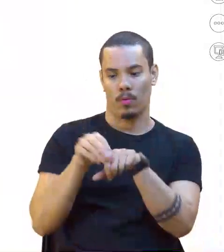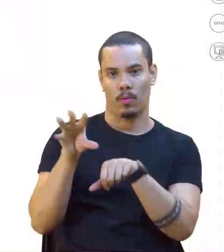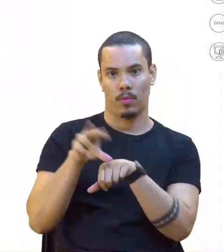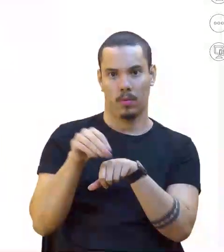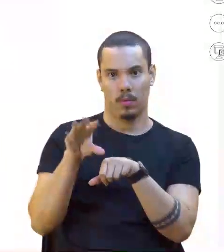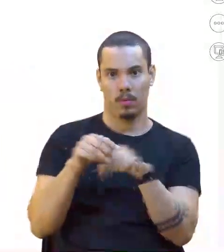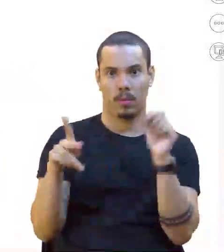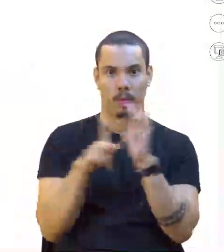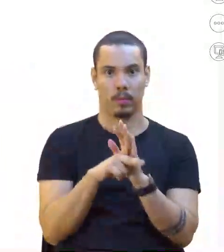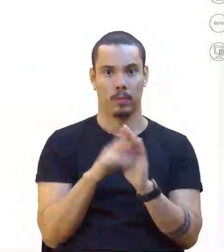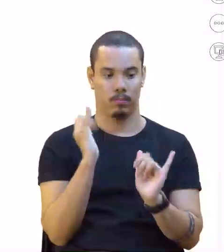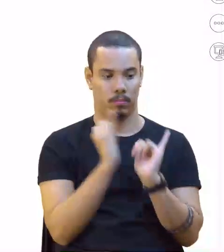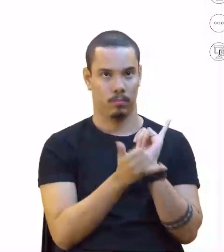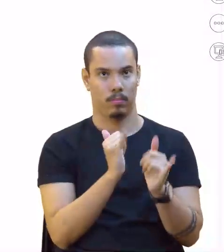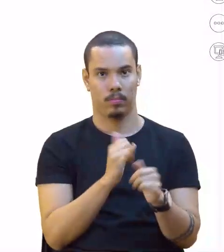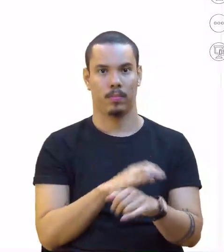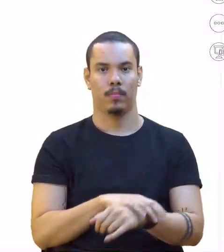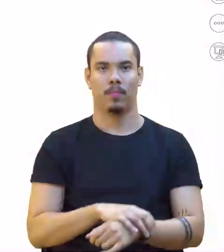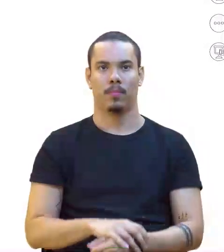povo.